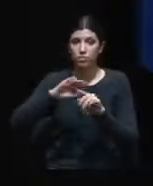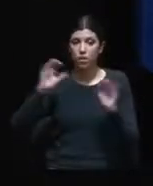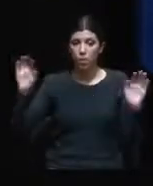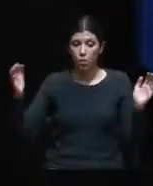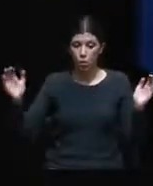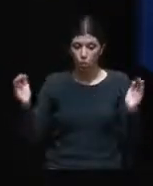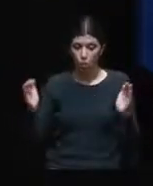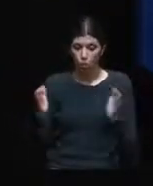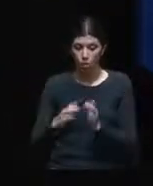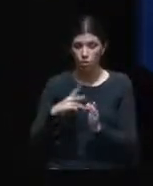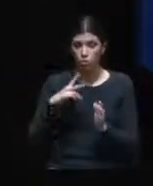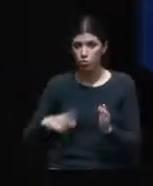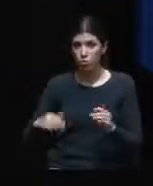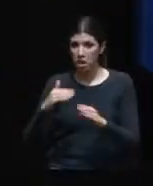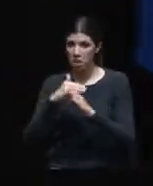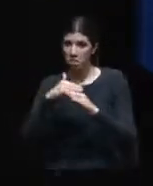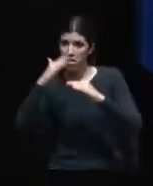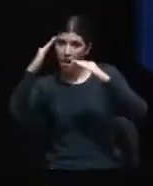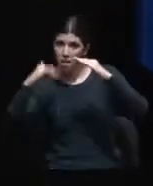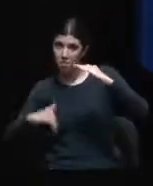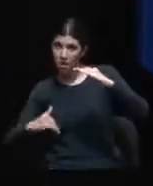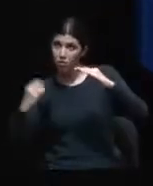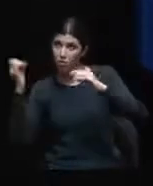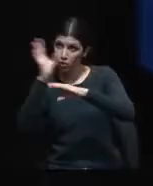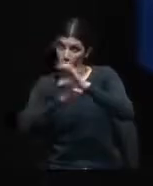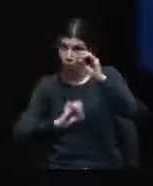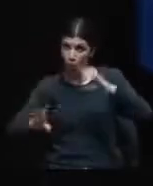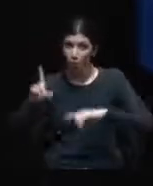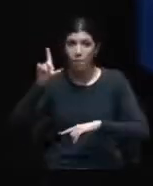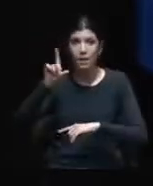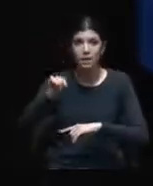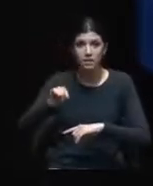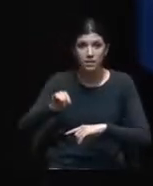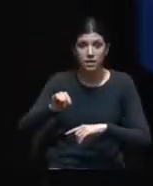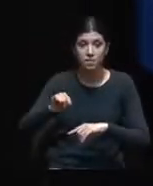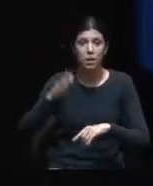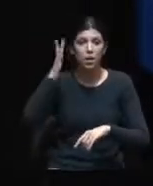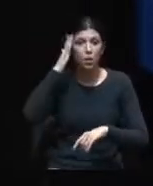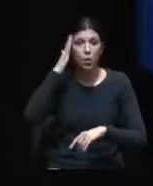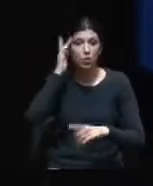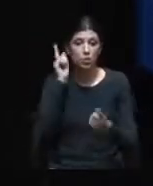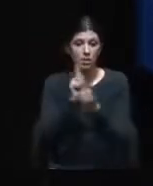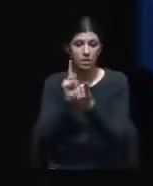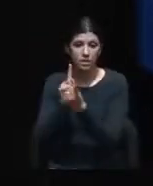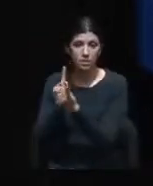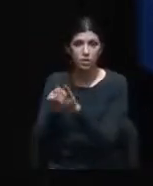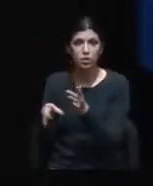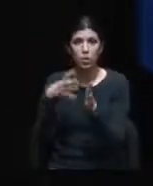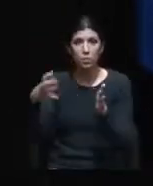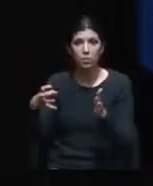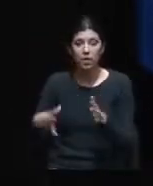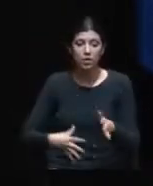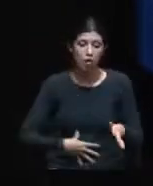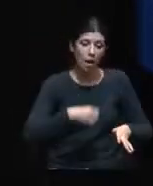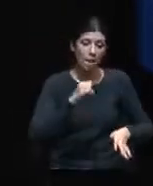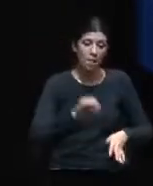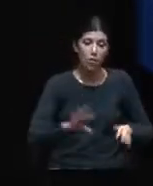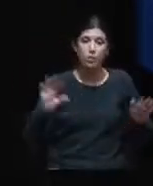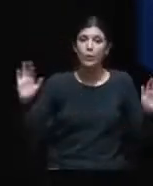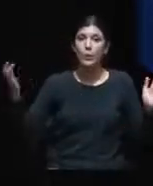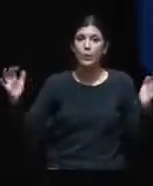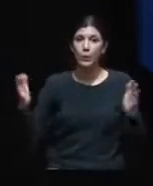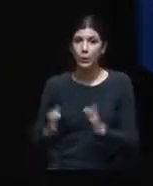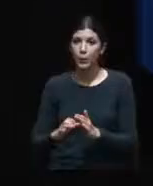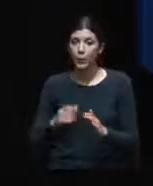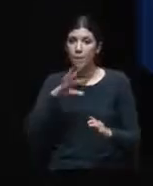continua a situar-se abaixo da média europeia, assim como também diminuiu o número de atendimentos por complicações abortivas e não